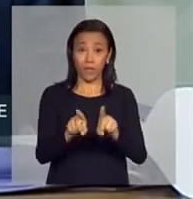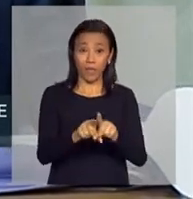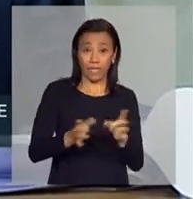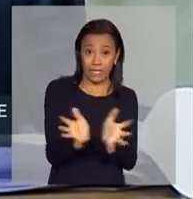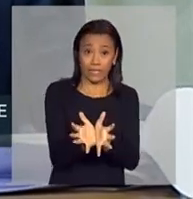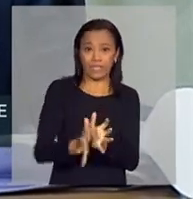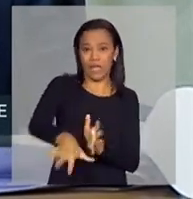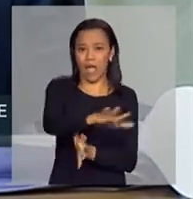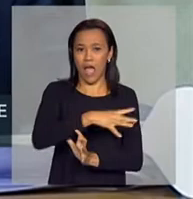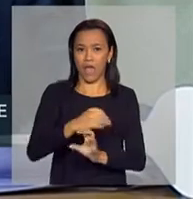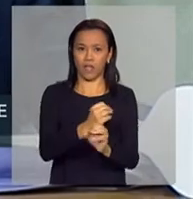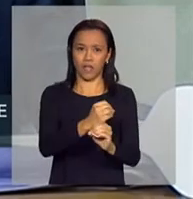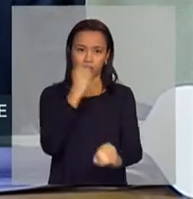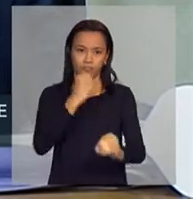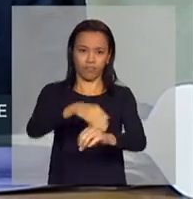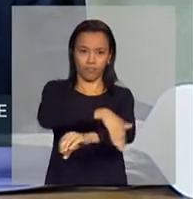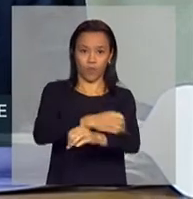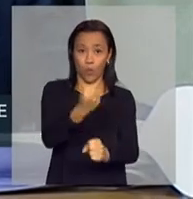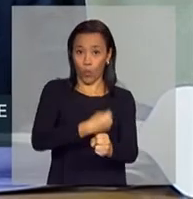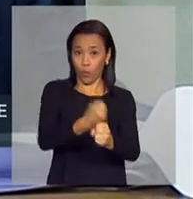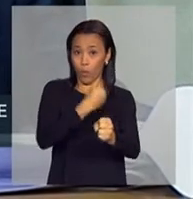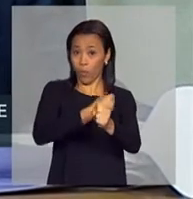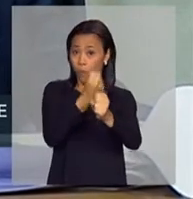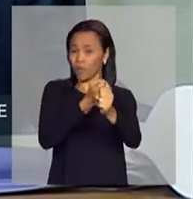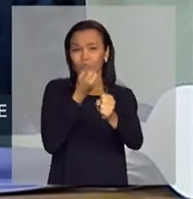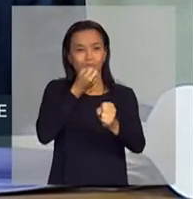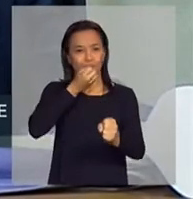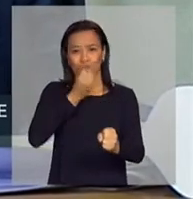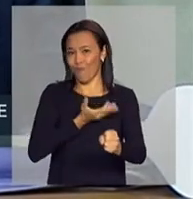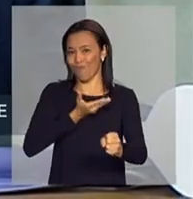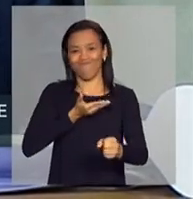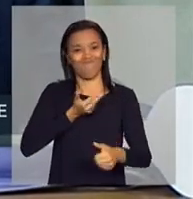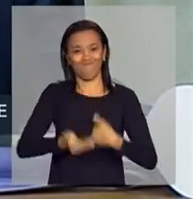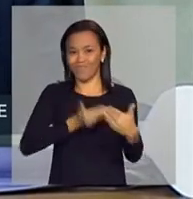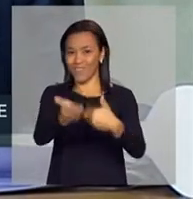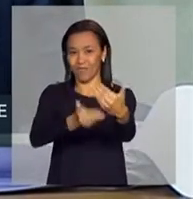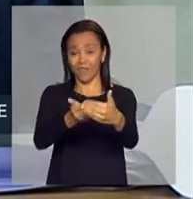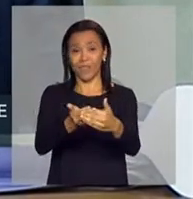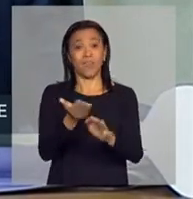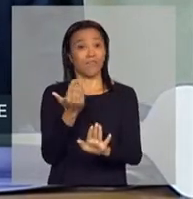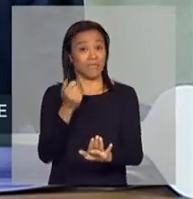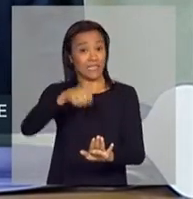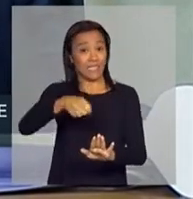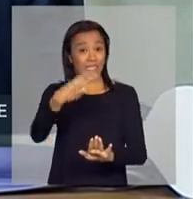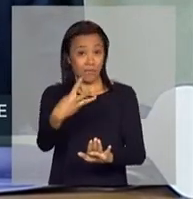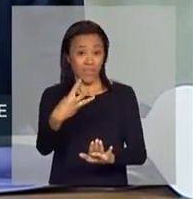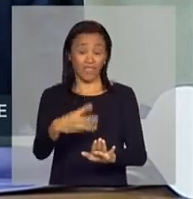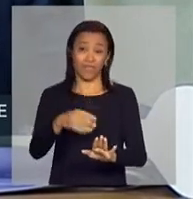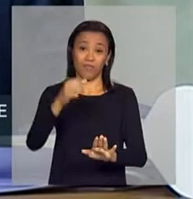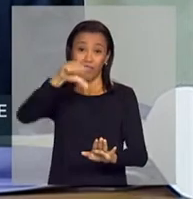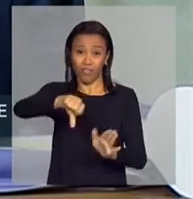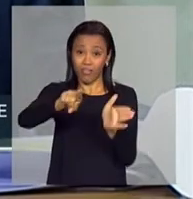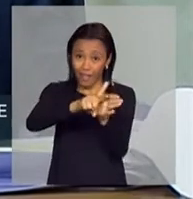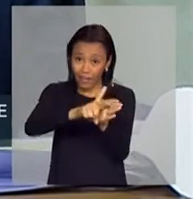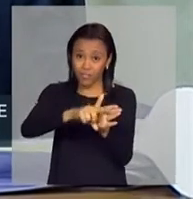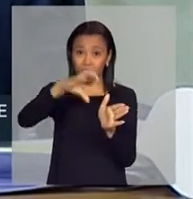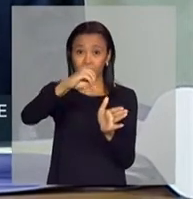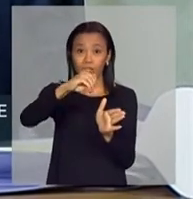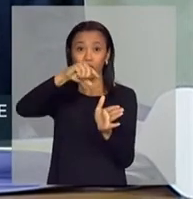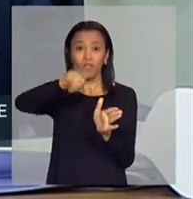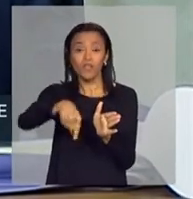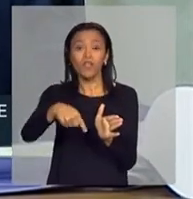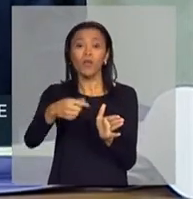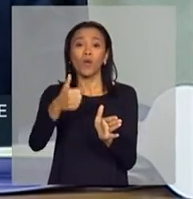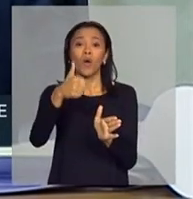civil também não teve um bom desempenho teve no trimestre um desempenho negativo de 01 por cento